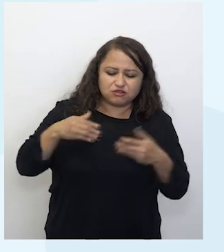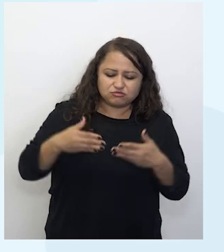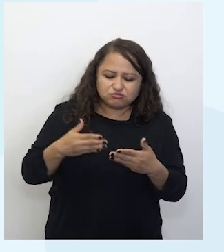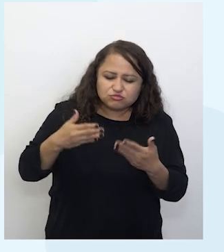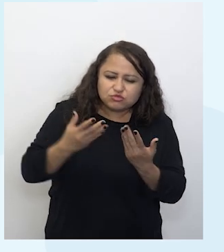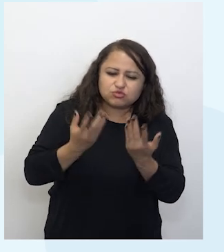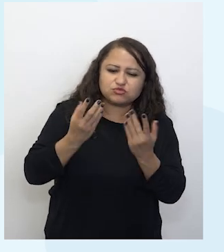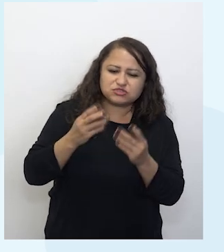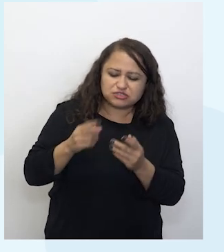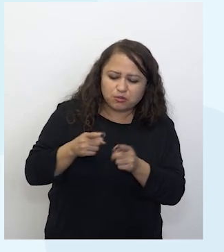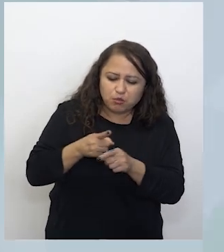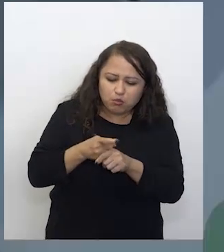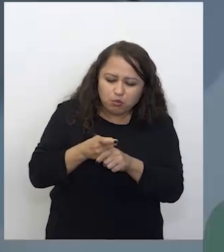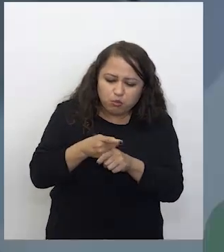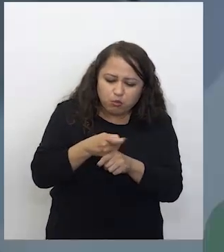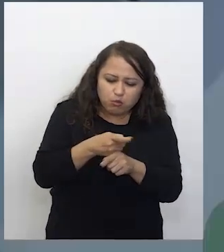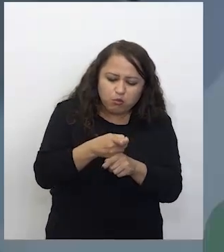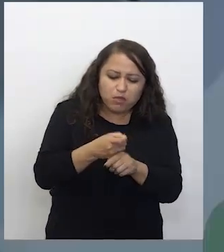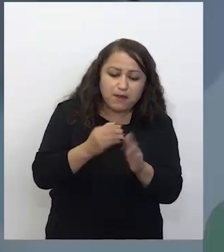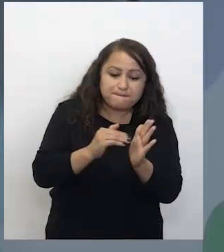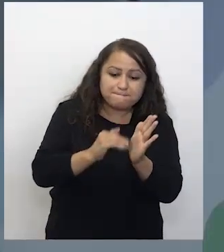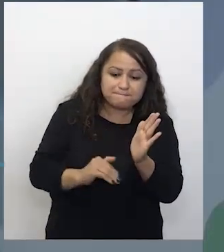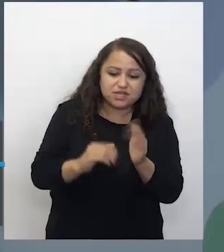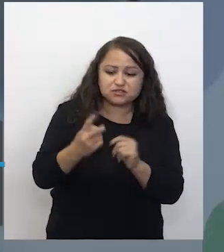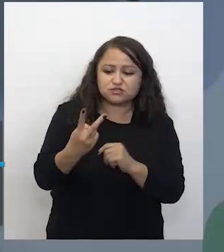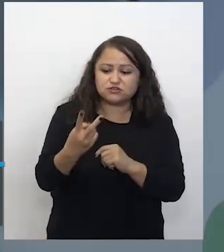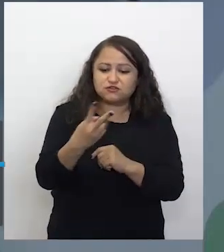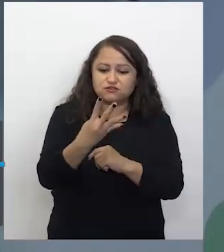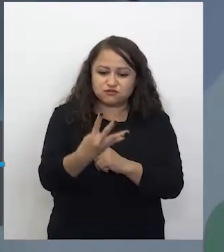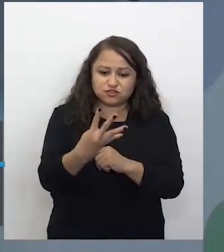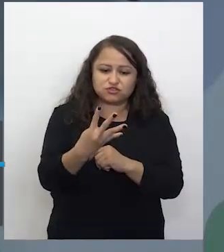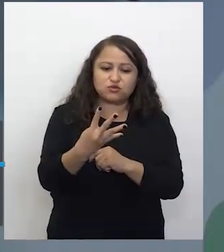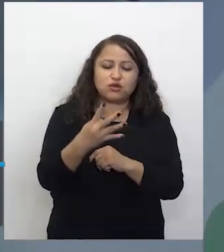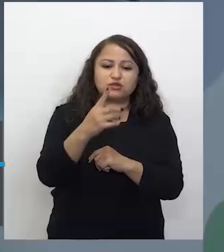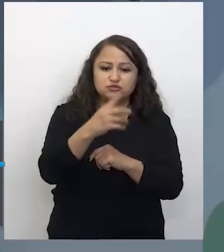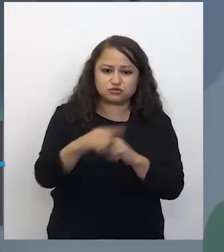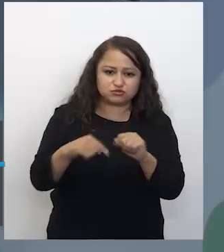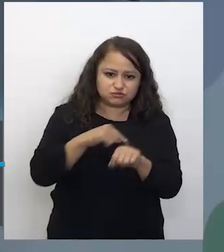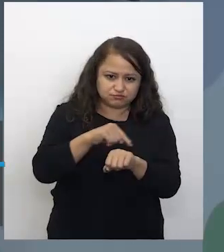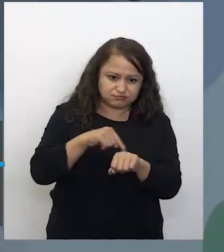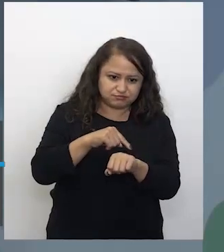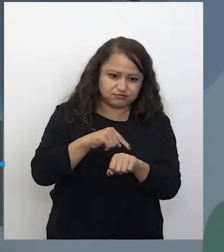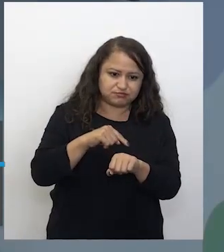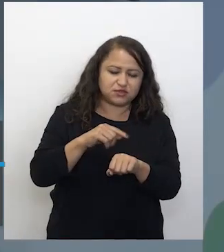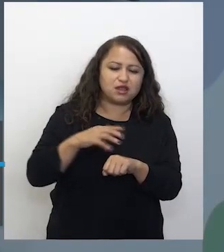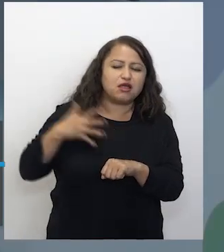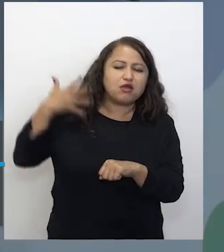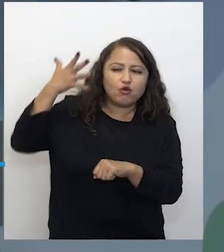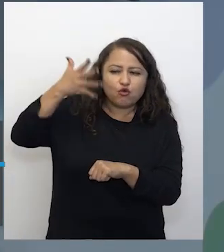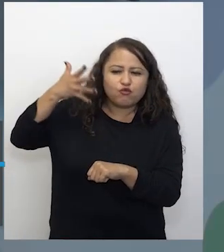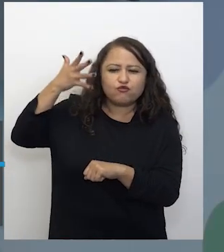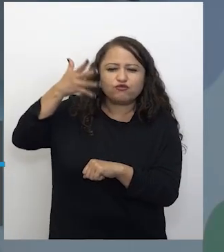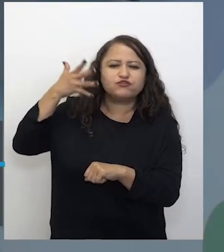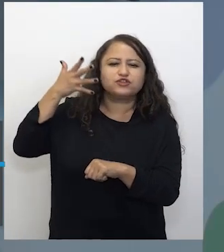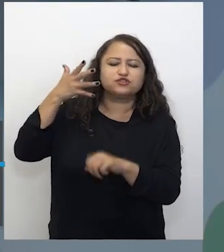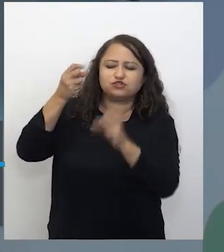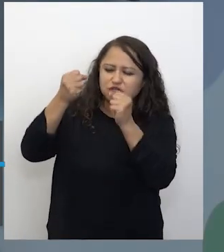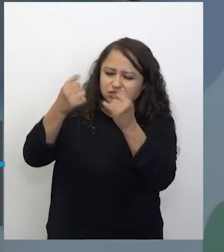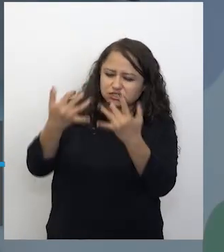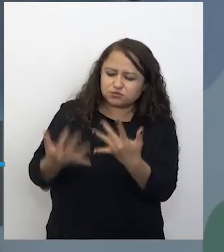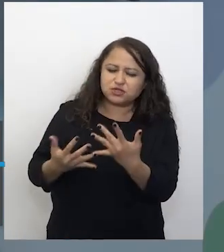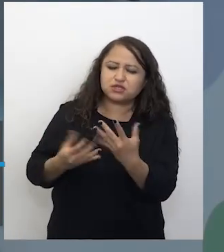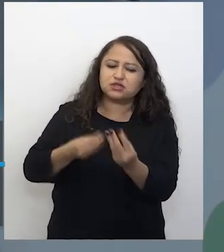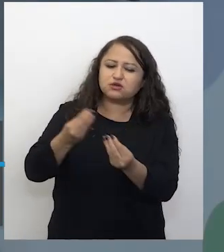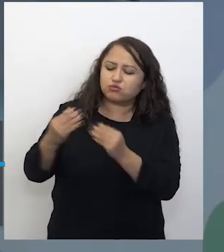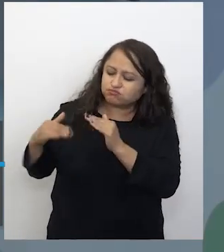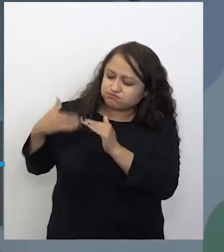24 horas. Então, para quem quiser ver o vídeo, é um vídeo que ela dá uma palestra, literalmente, falando um pouquinho do